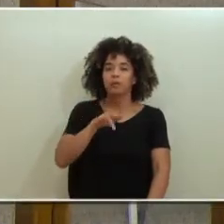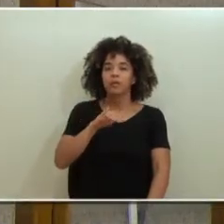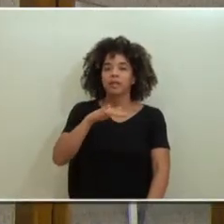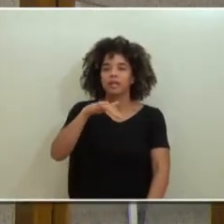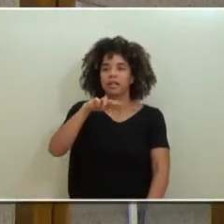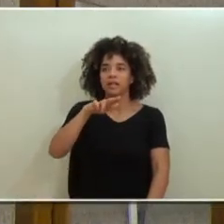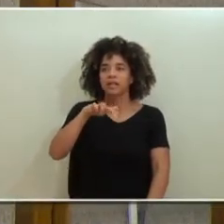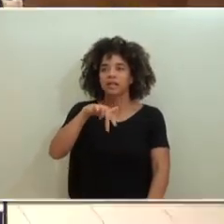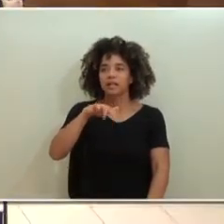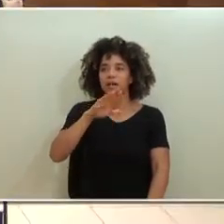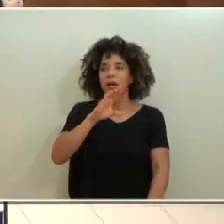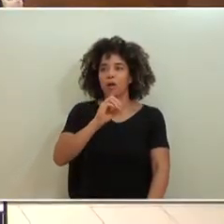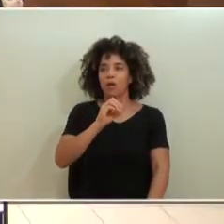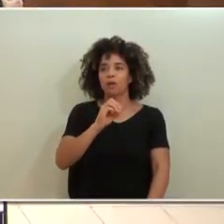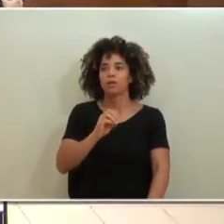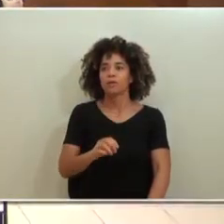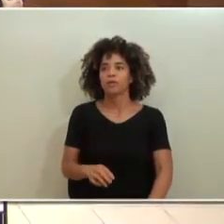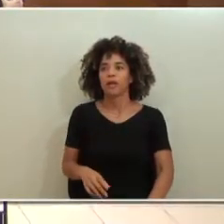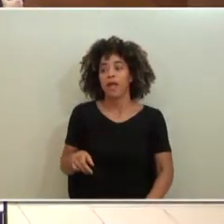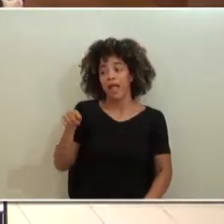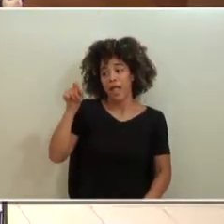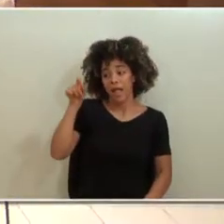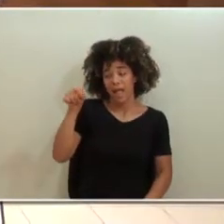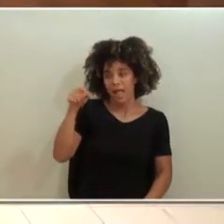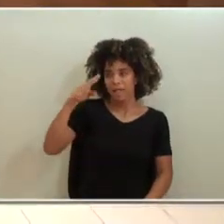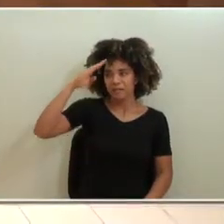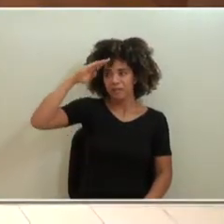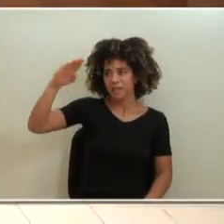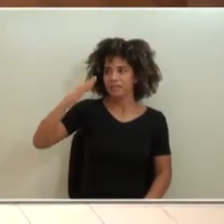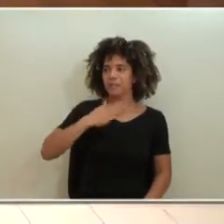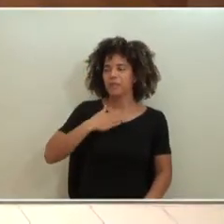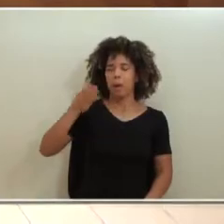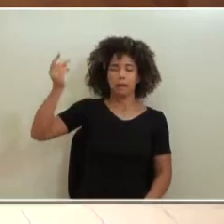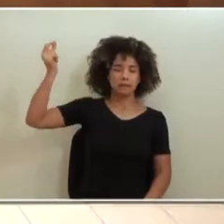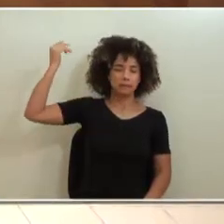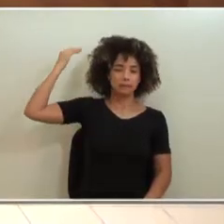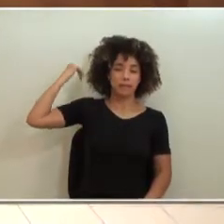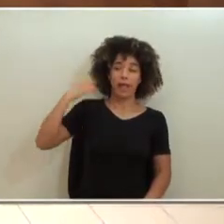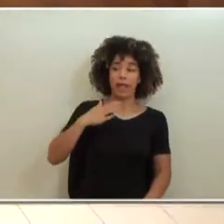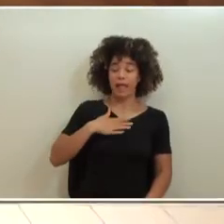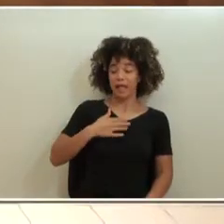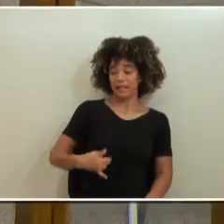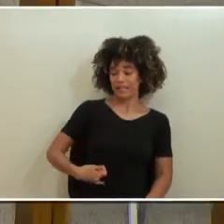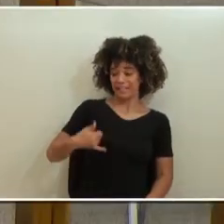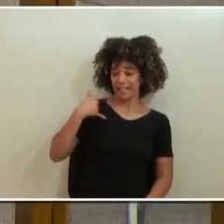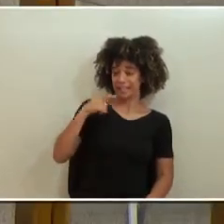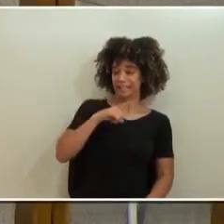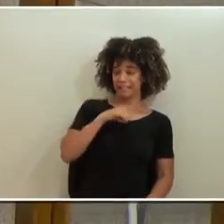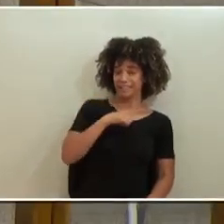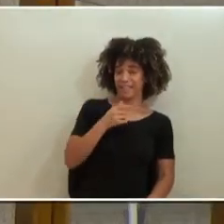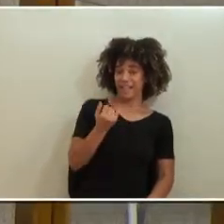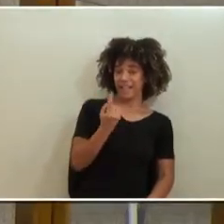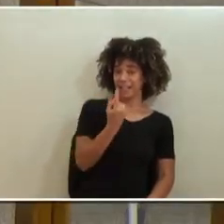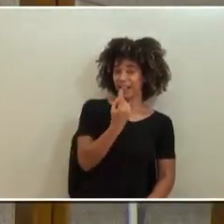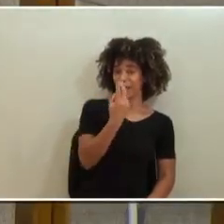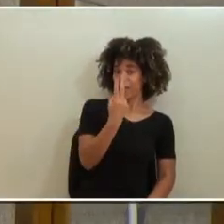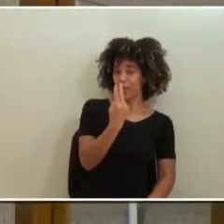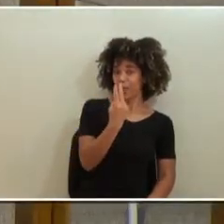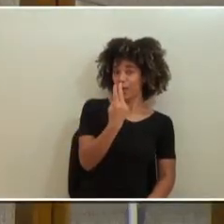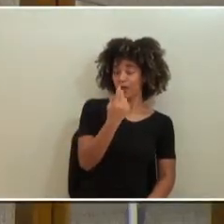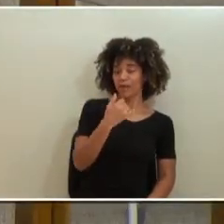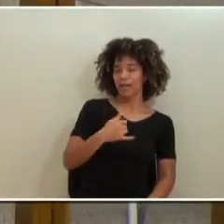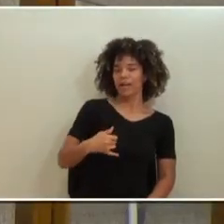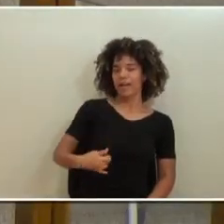meu chefe, né, quando eu tinha 12 anos, então isso já faz aí um par de tempo. E pegando esse voluntariado,